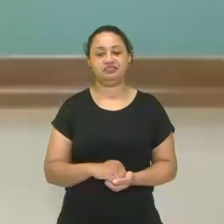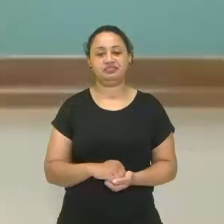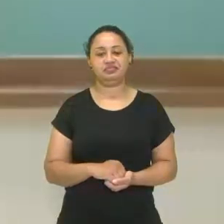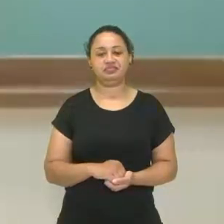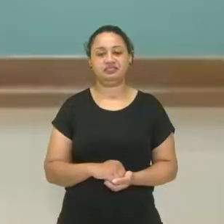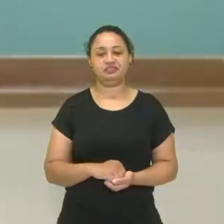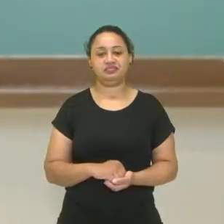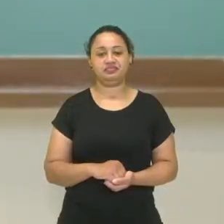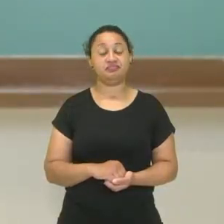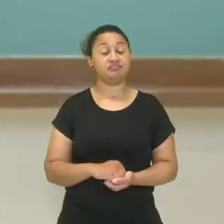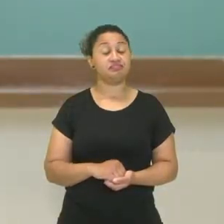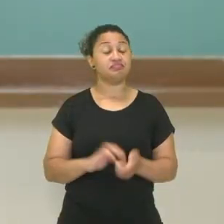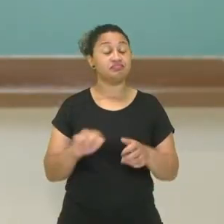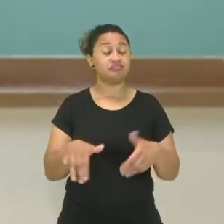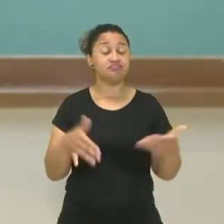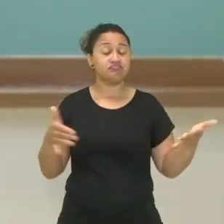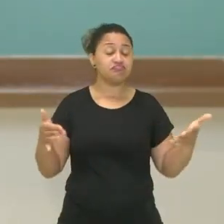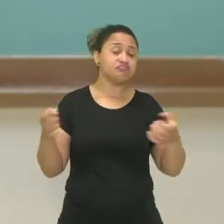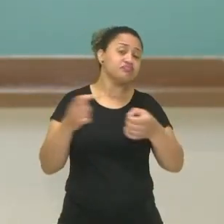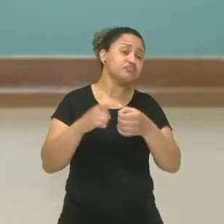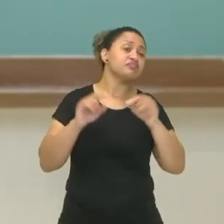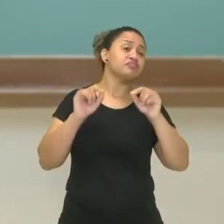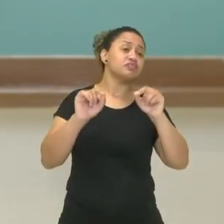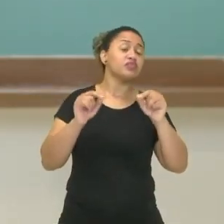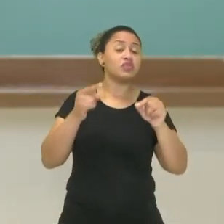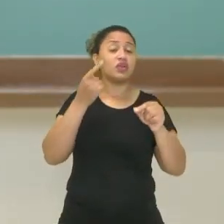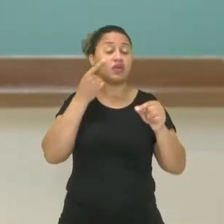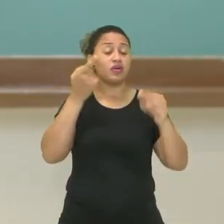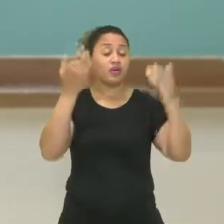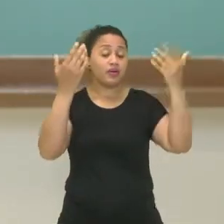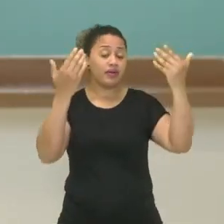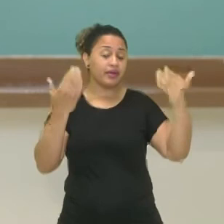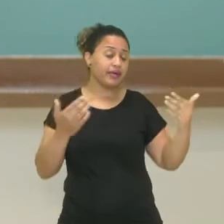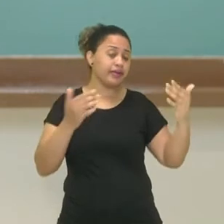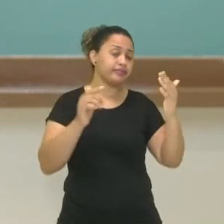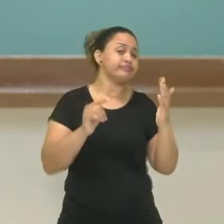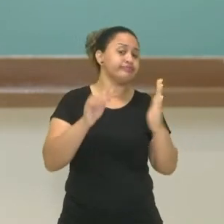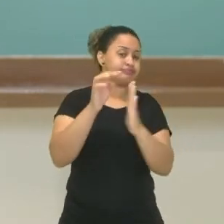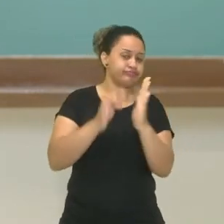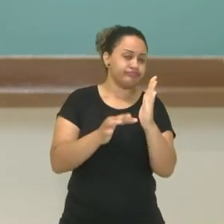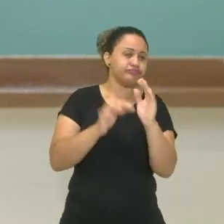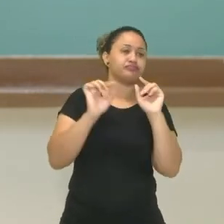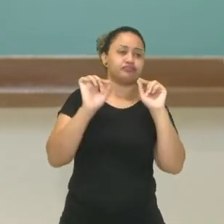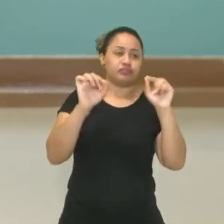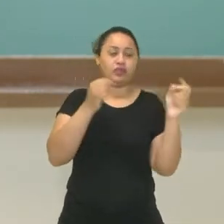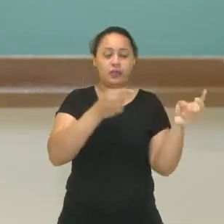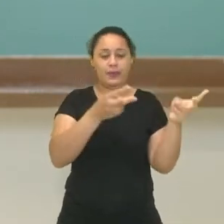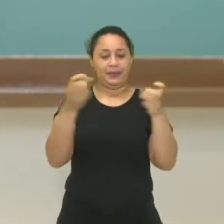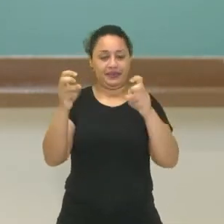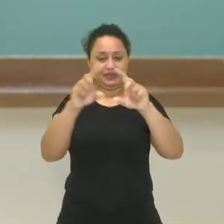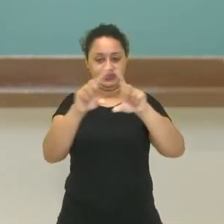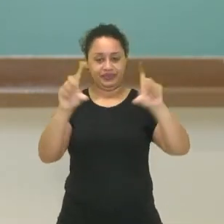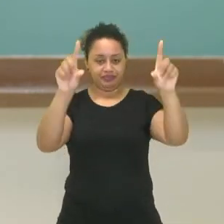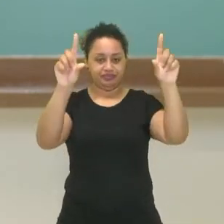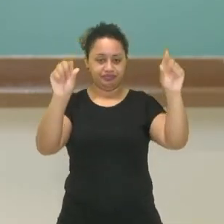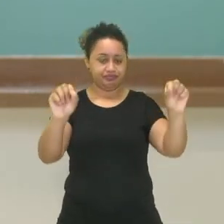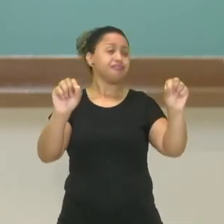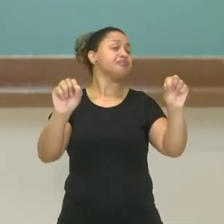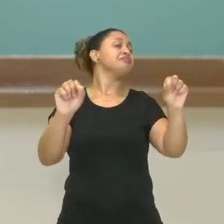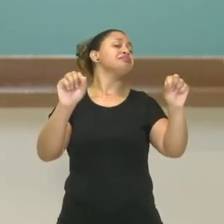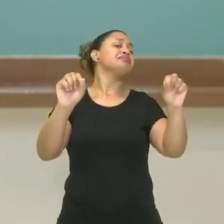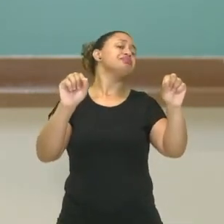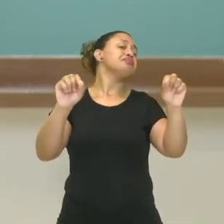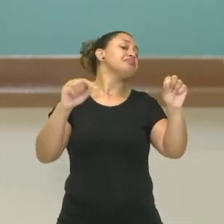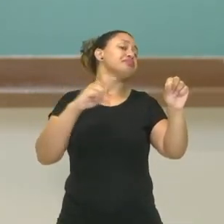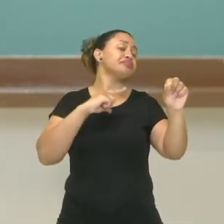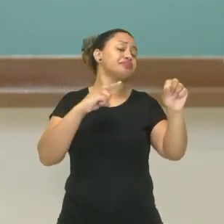Olá, retomamos contigo a análise do editorial. Observe aqui nesse trecho, que